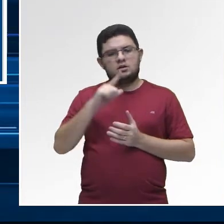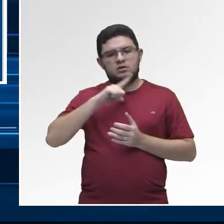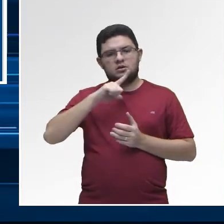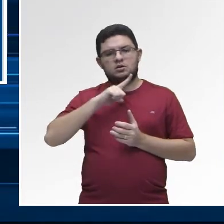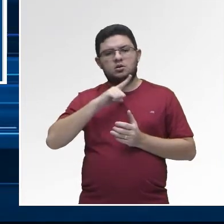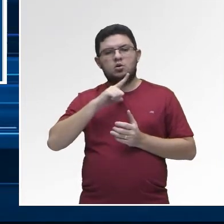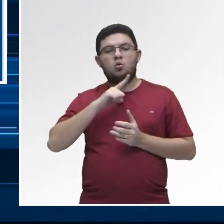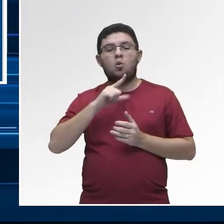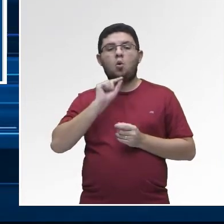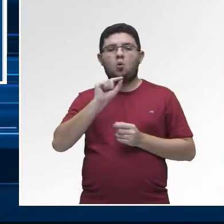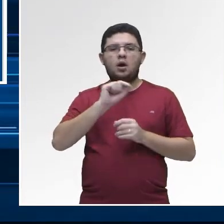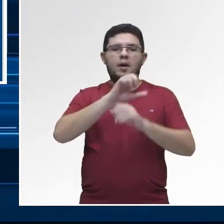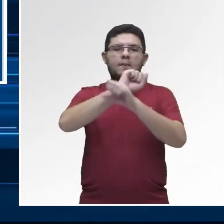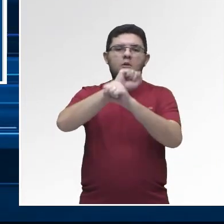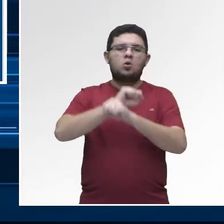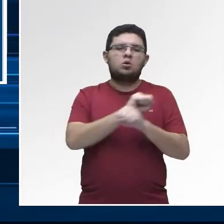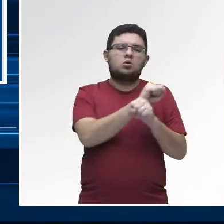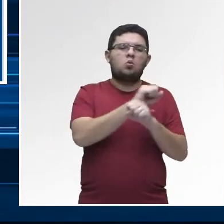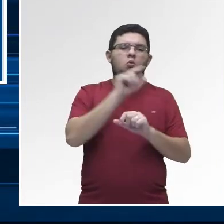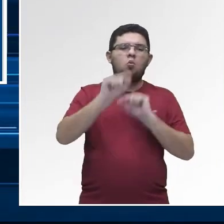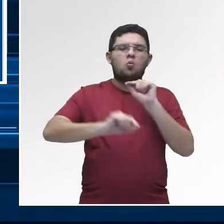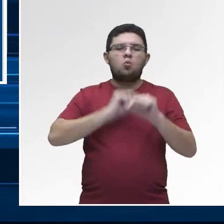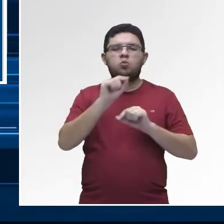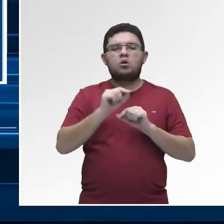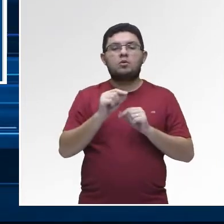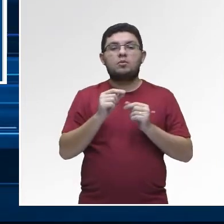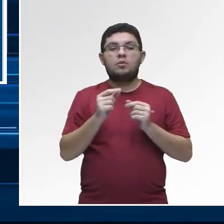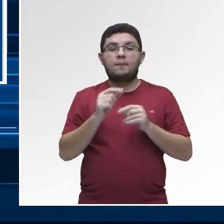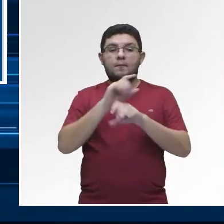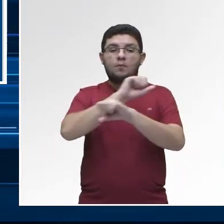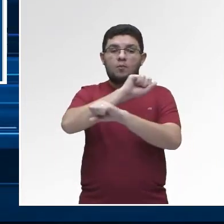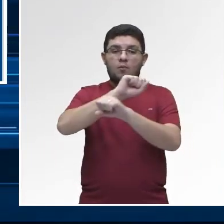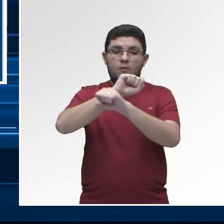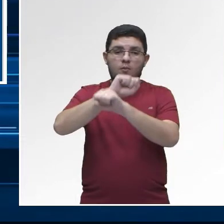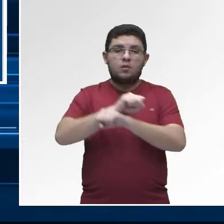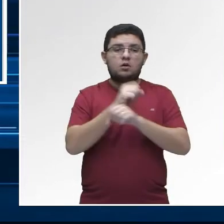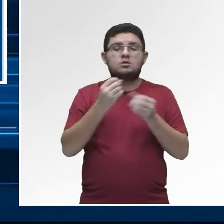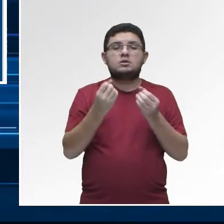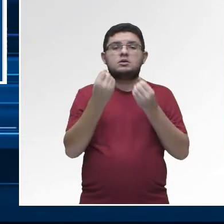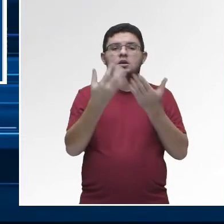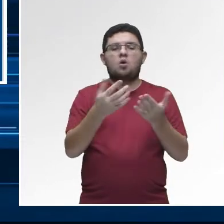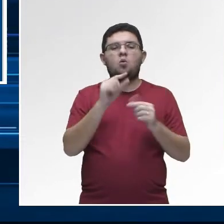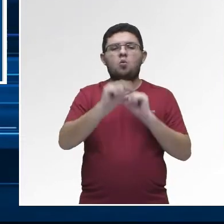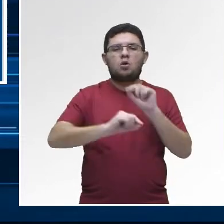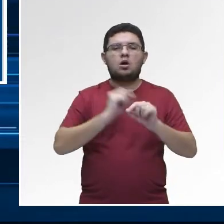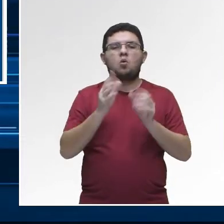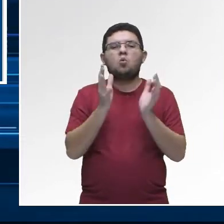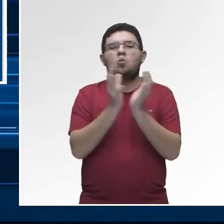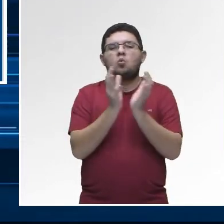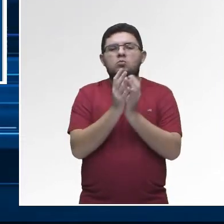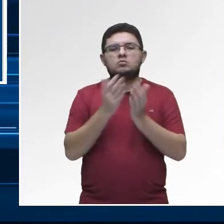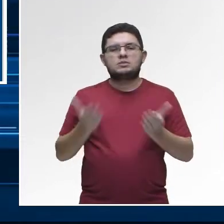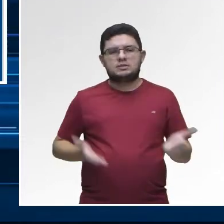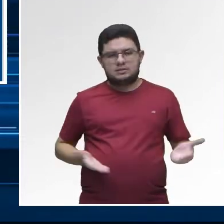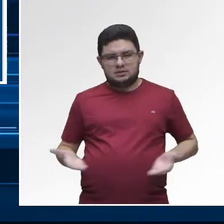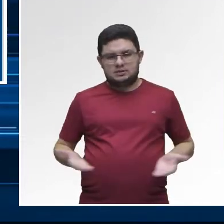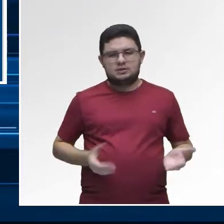essa proteção que era dada aí para os servos, para os